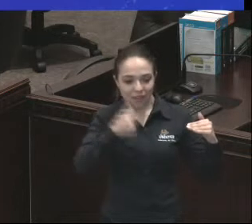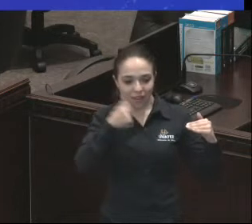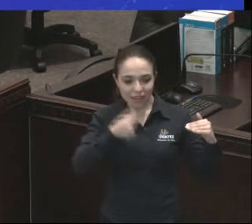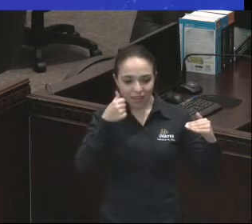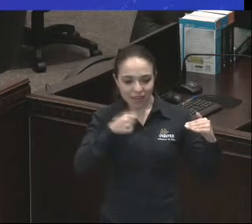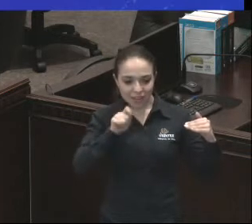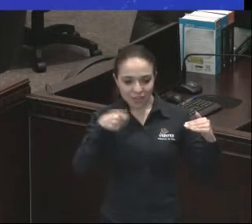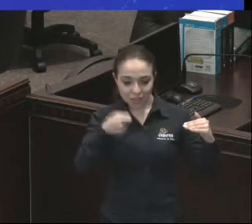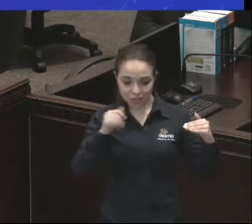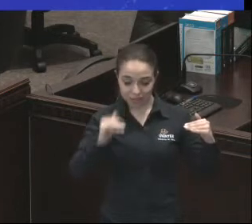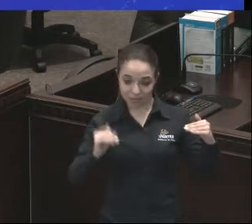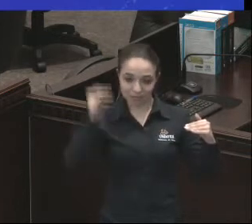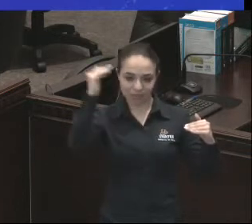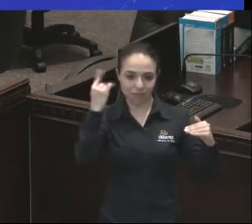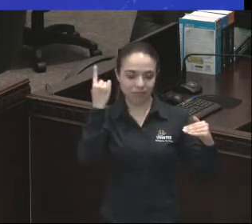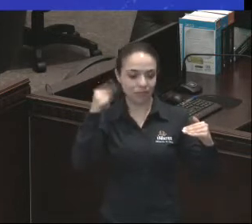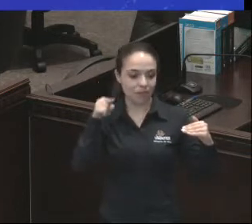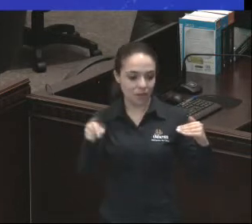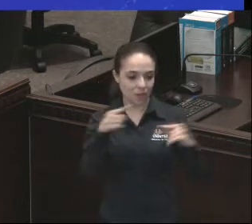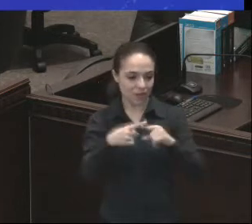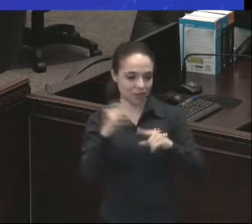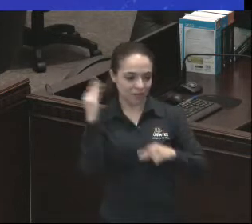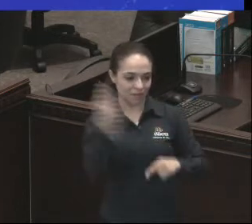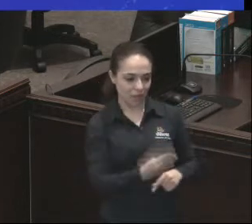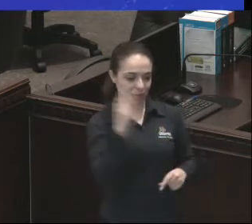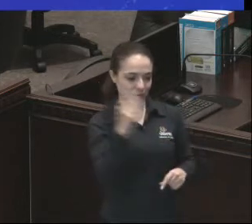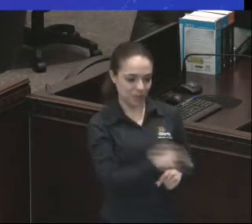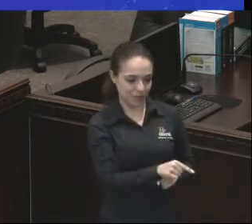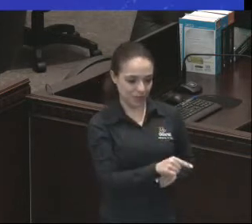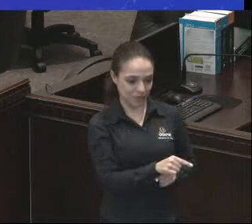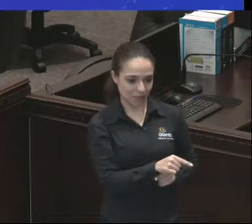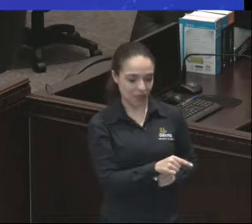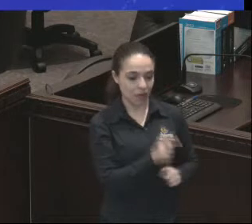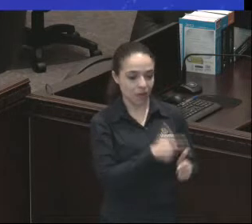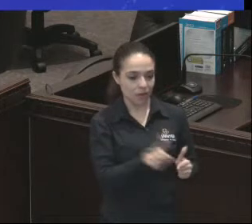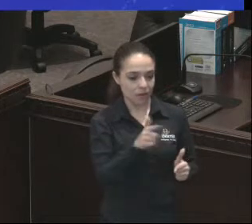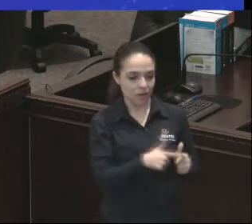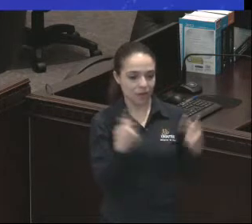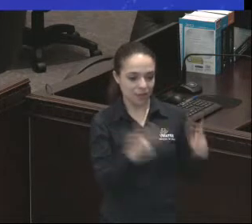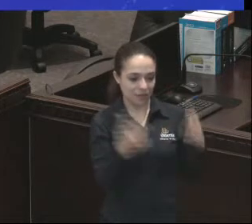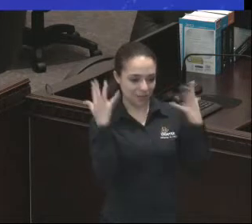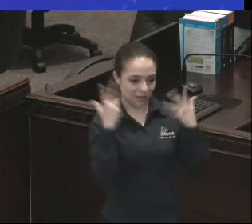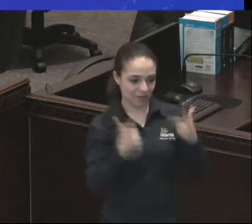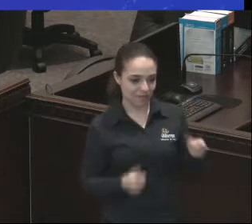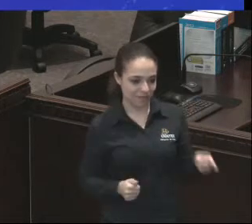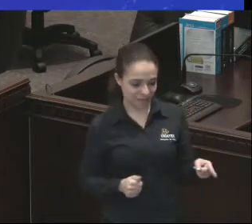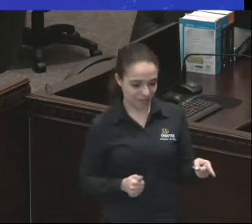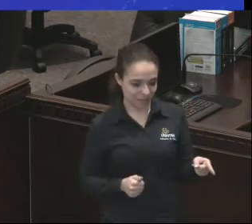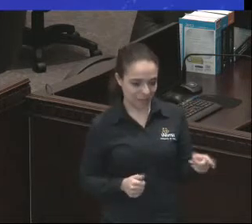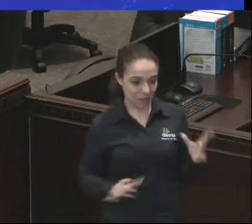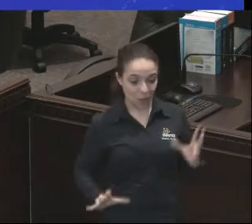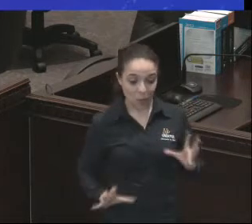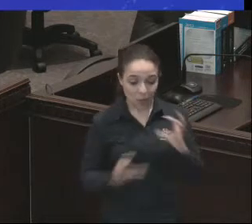que a gente seria aceitável para observar efeitos nesses animais. Então, a